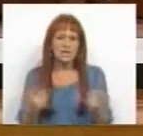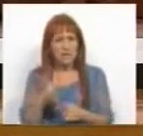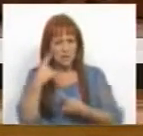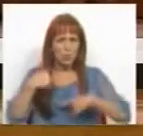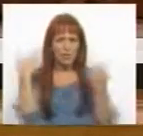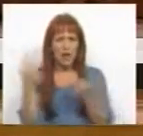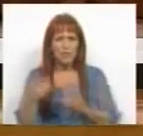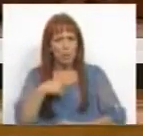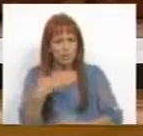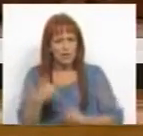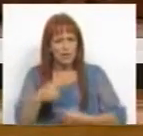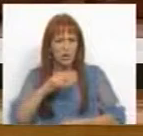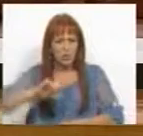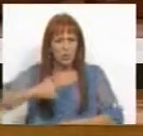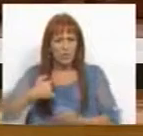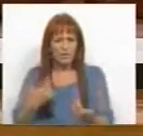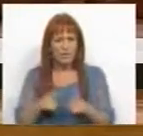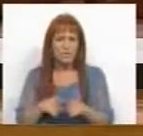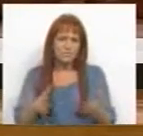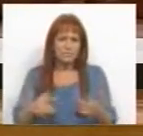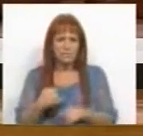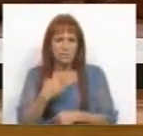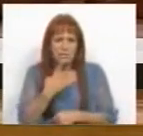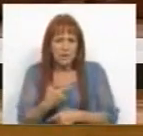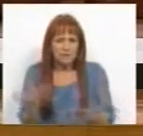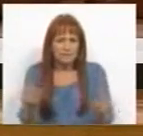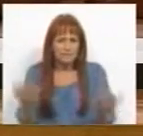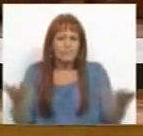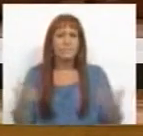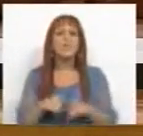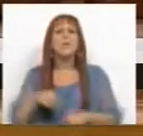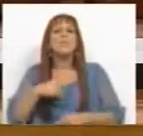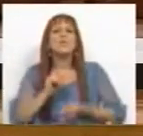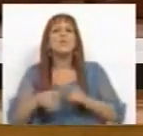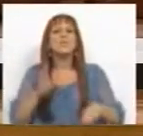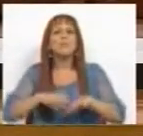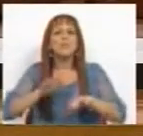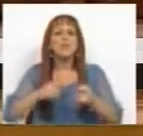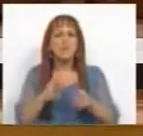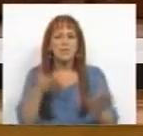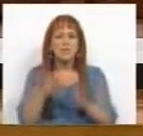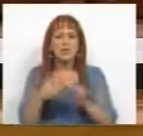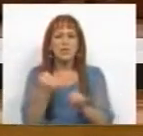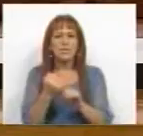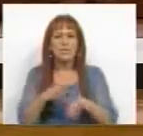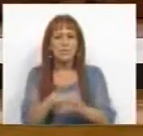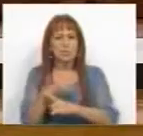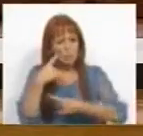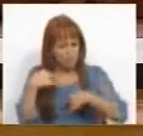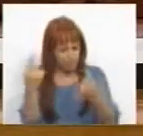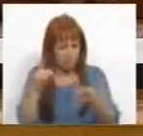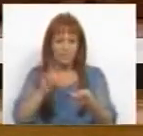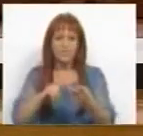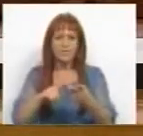é público, algumas preocupações que os Verdes não podem deixar de expressar. Preocupações relativamente à entrada de funcionários públicos na